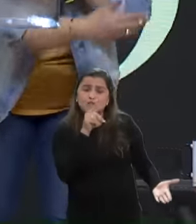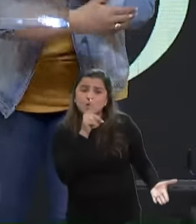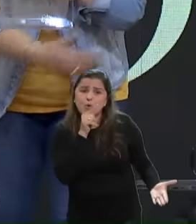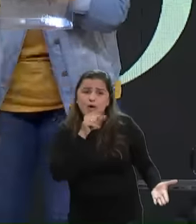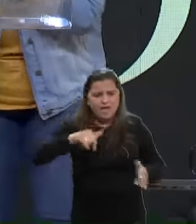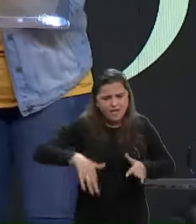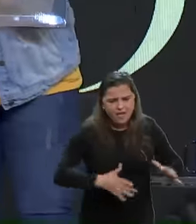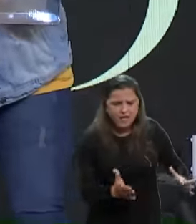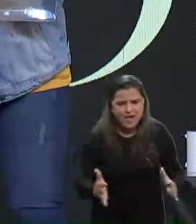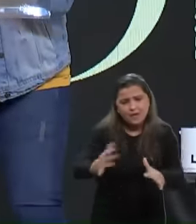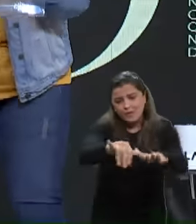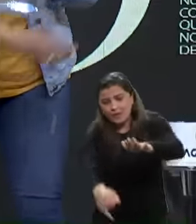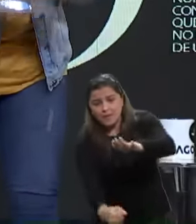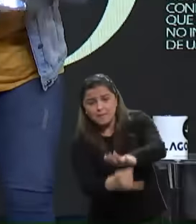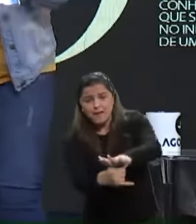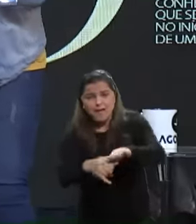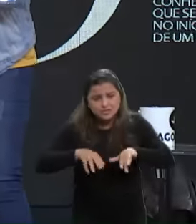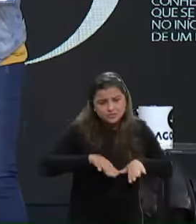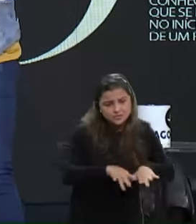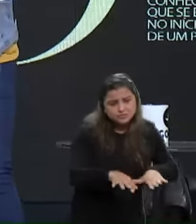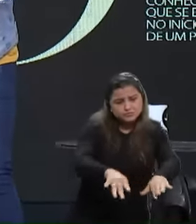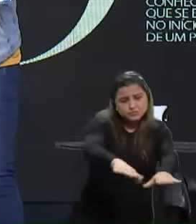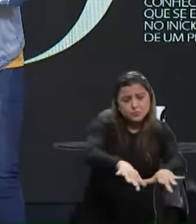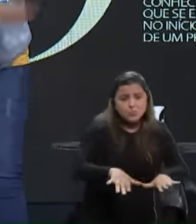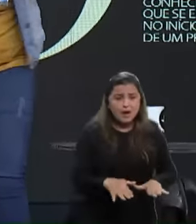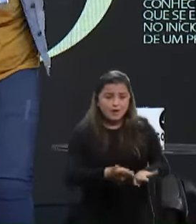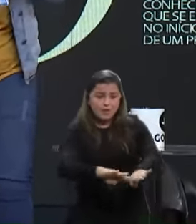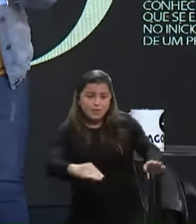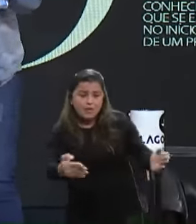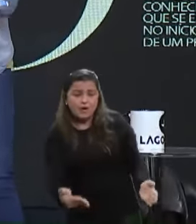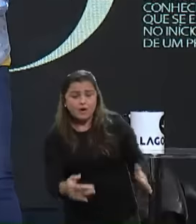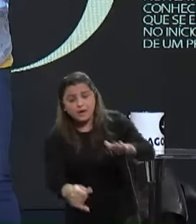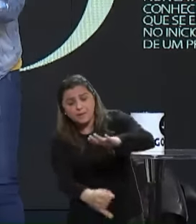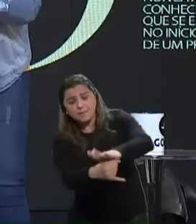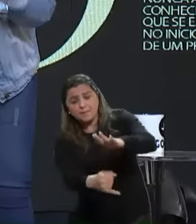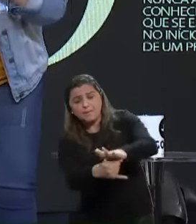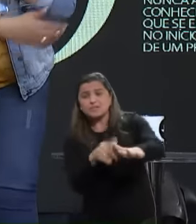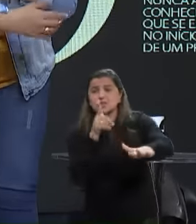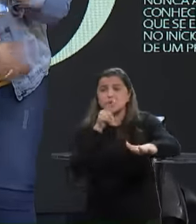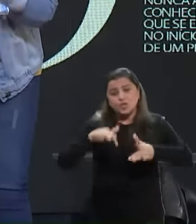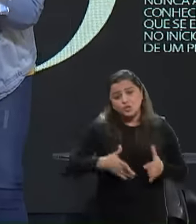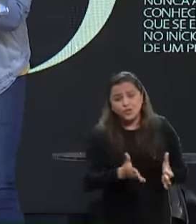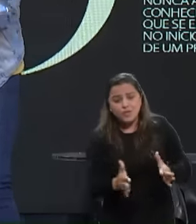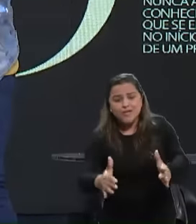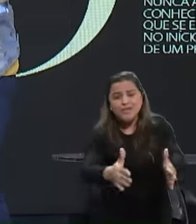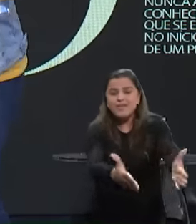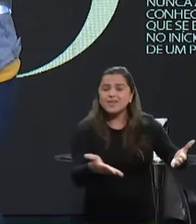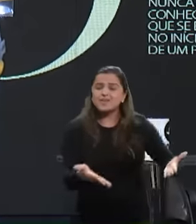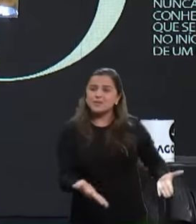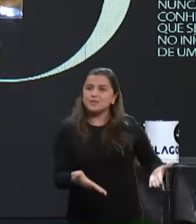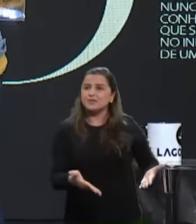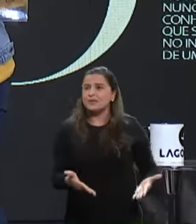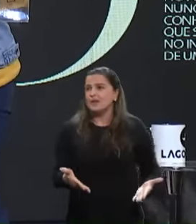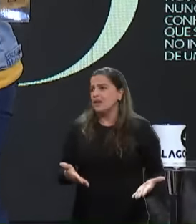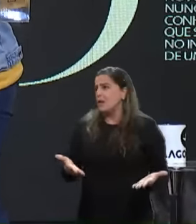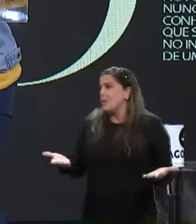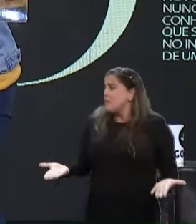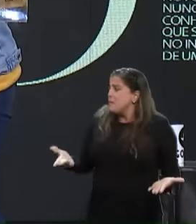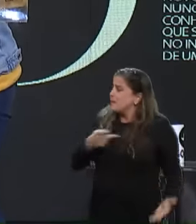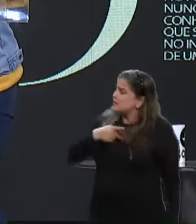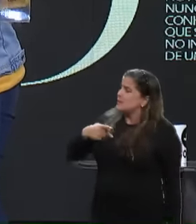debaixo do rio. Um altar debaixo do rio. Mas